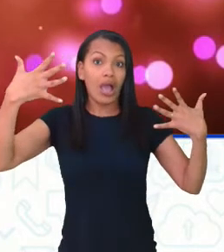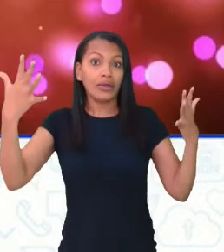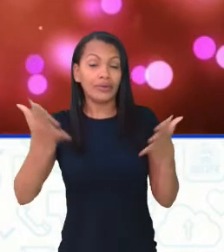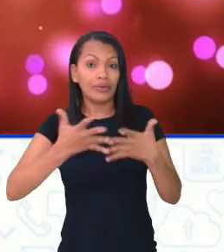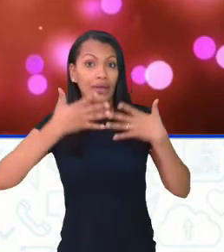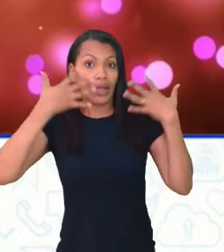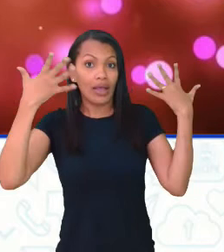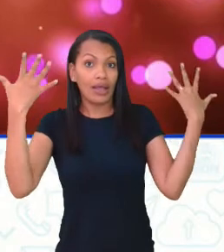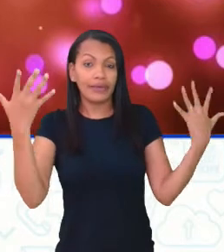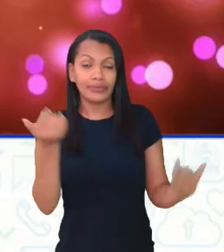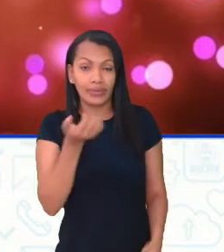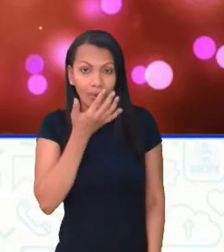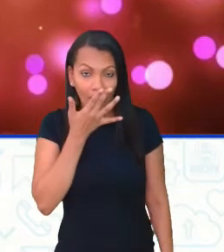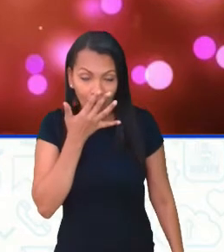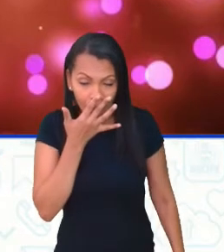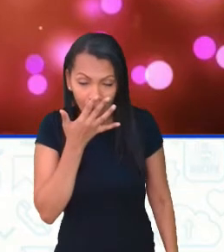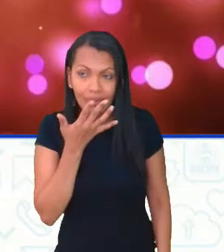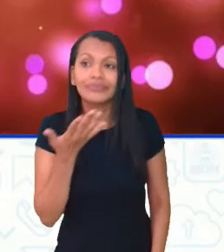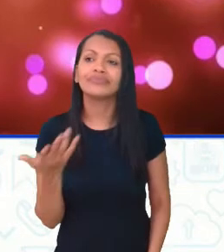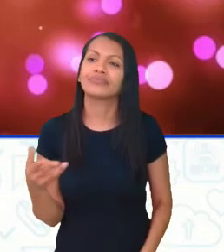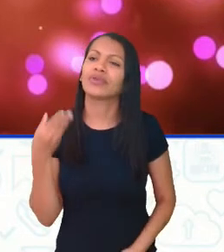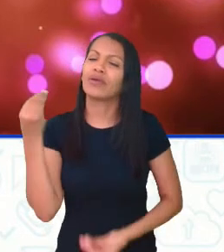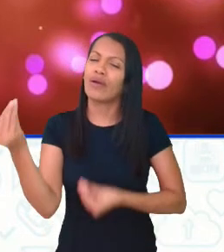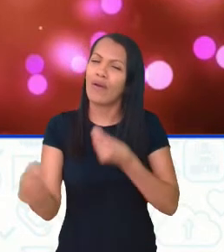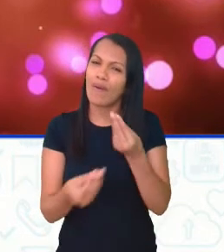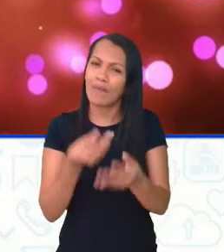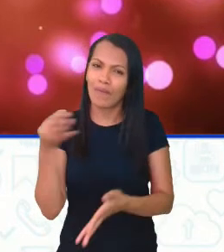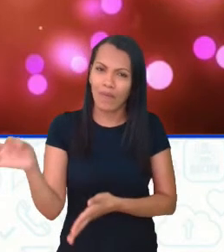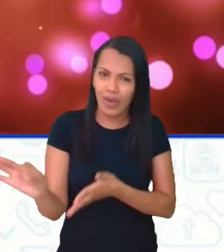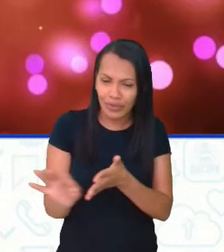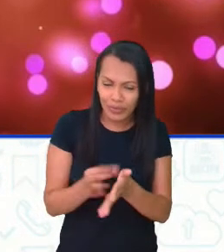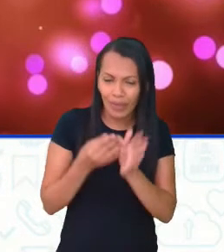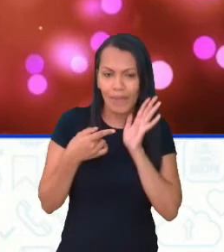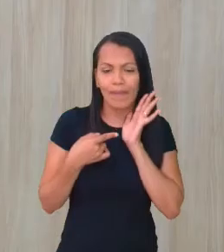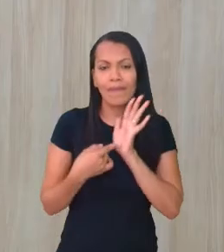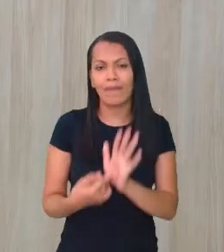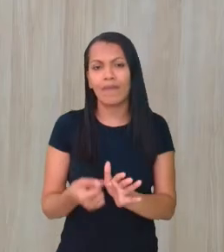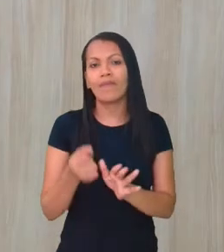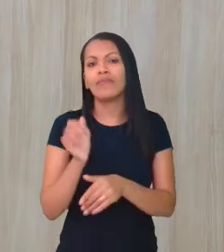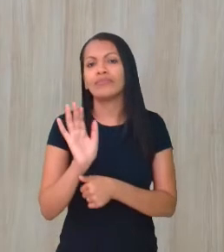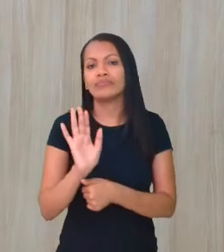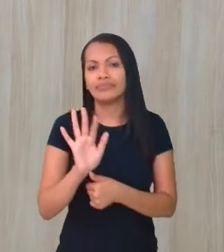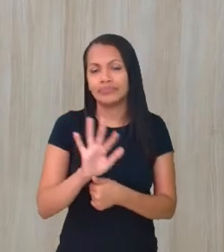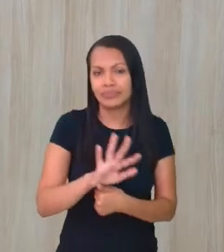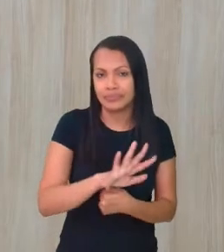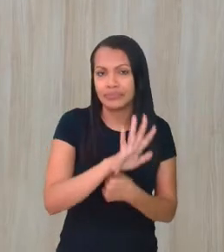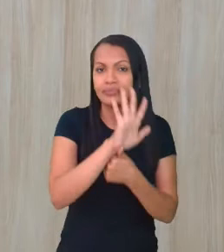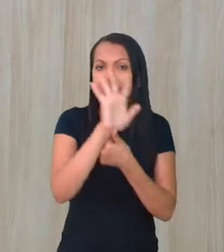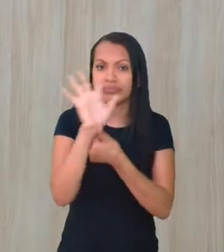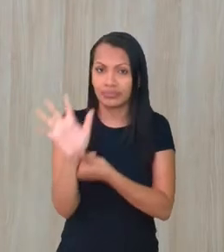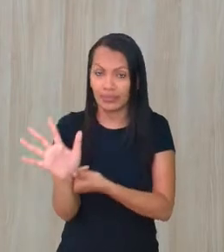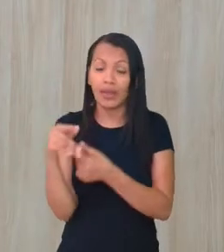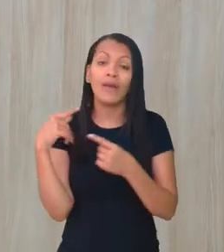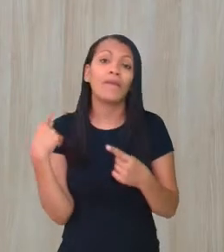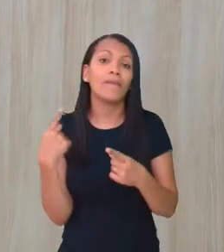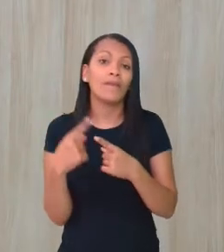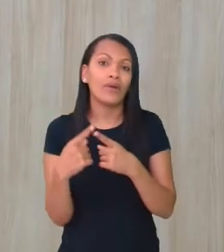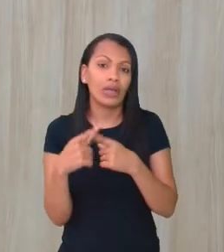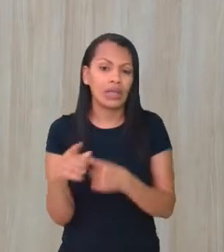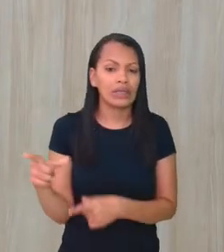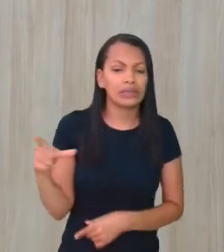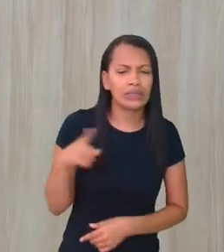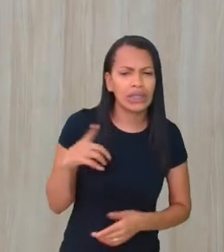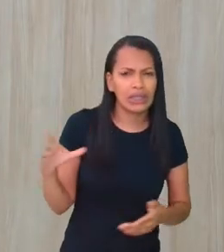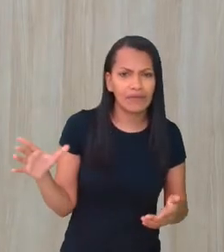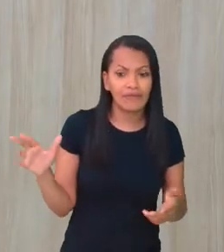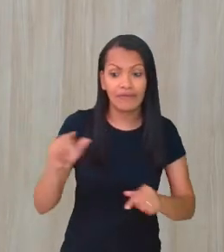como o Rubem Braga, né, como o autor vem tratando o pavão, que é um ser aparentemente muito complexo, justamente por ter todas essas